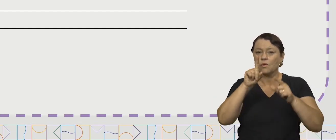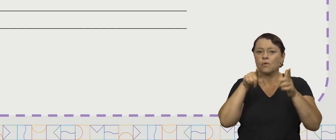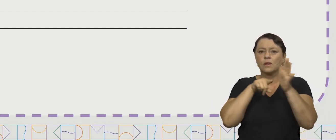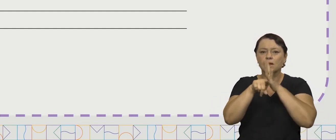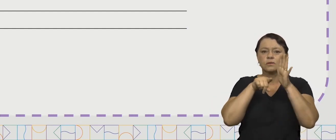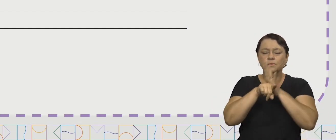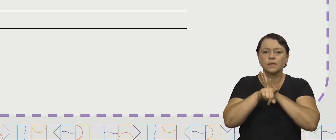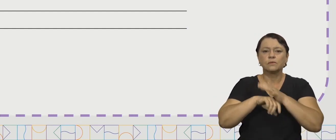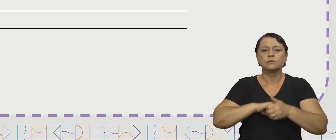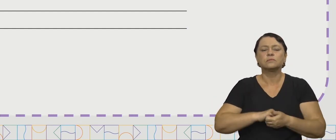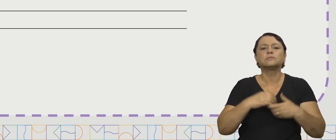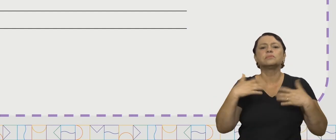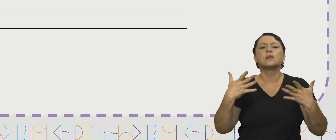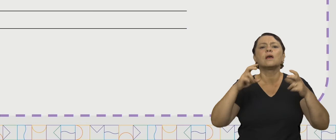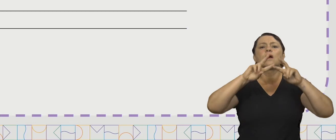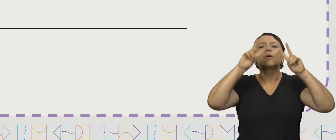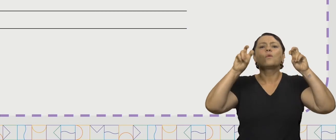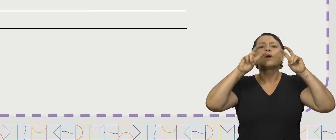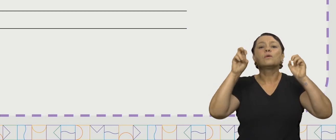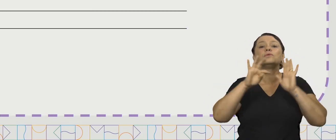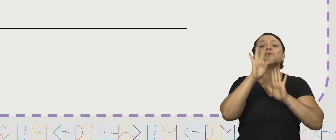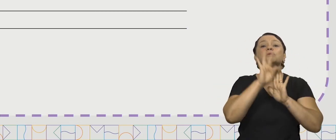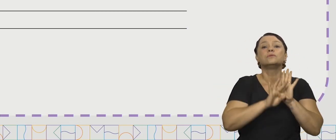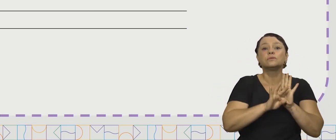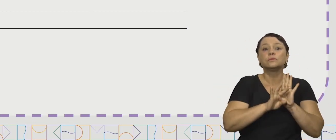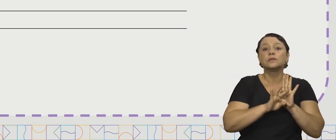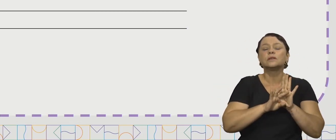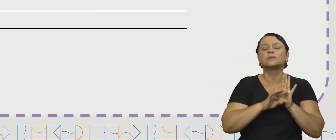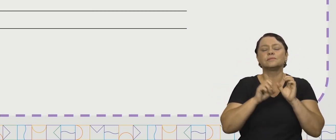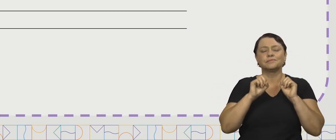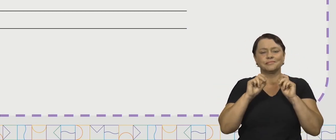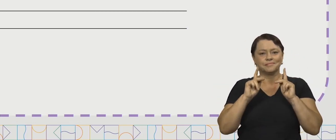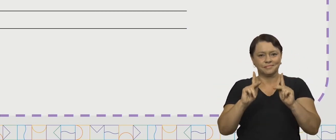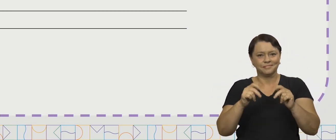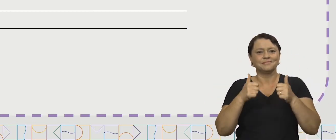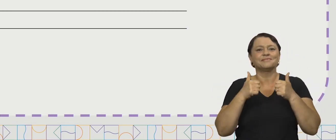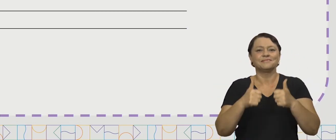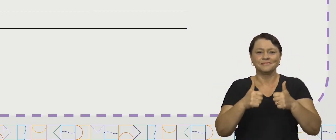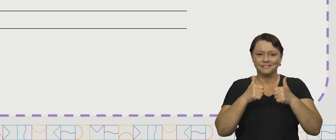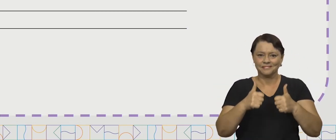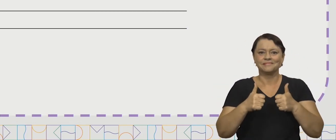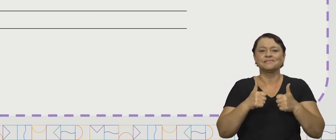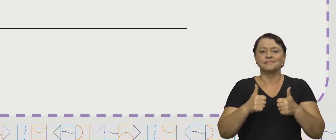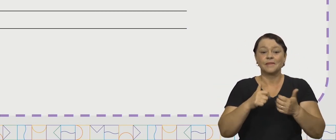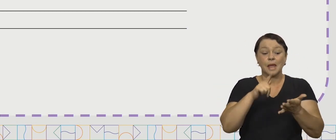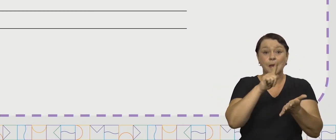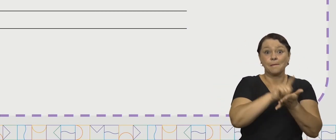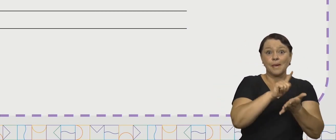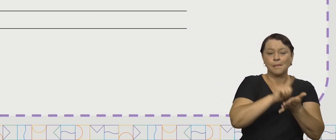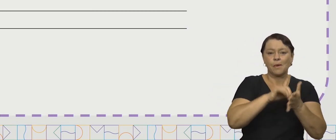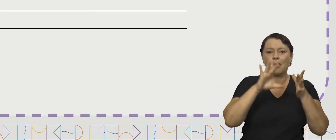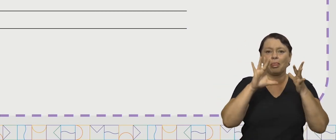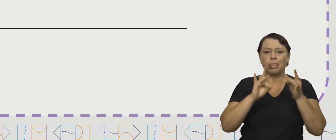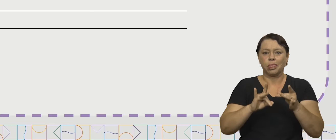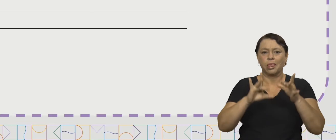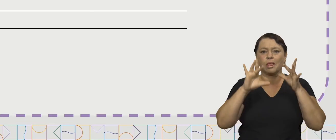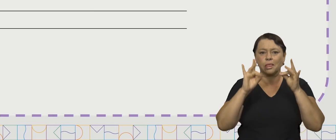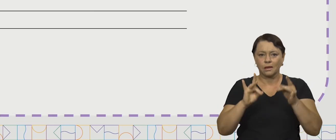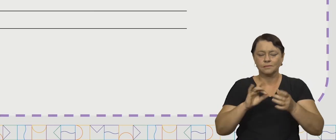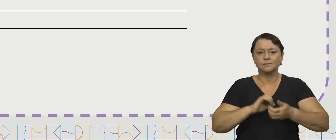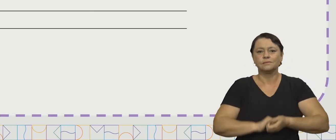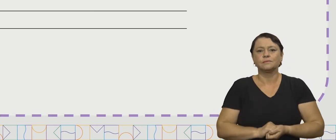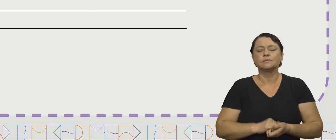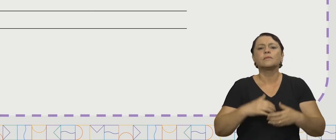abaixo. Qual o título do texto que fizemos o relato oral? Muito bem! É isso mesmo, papel